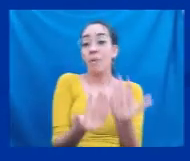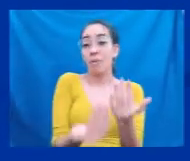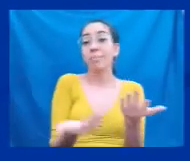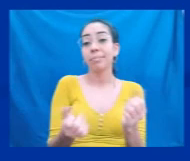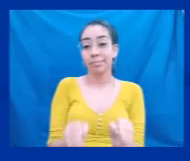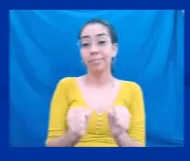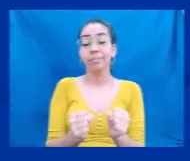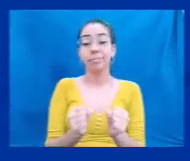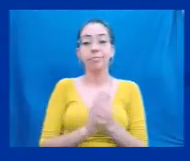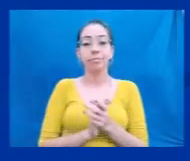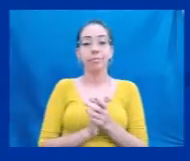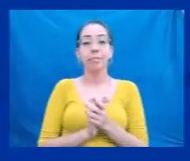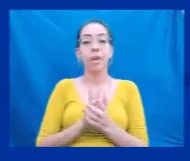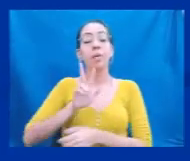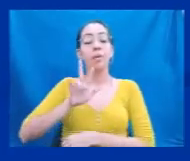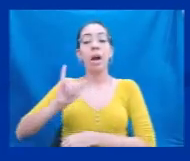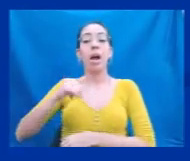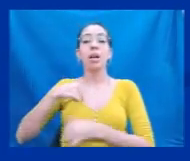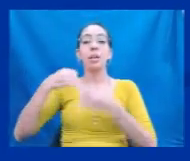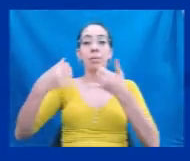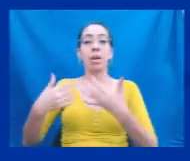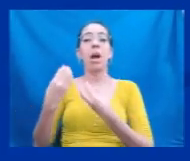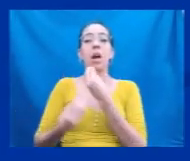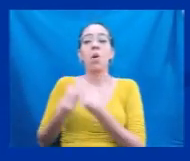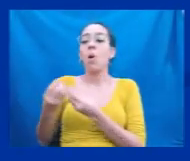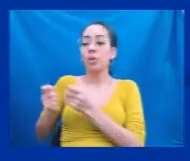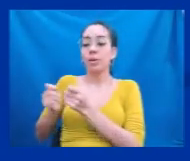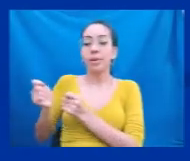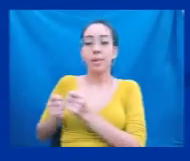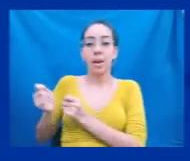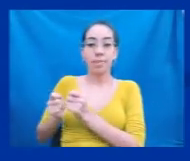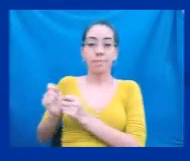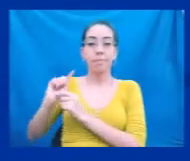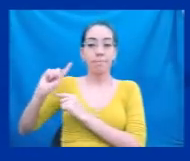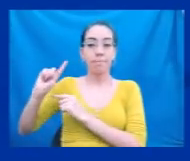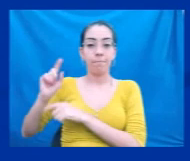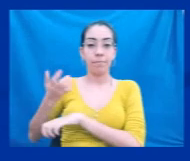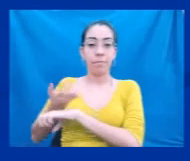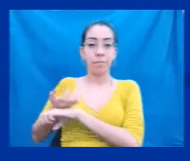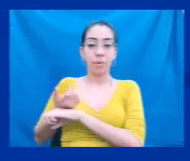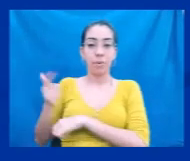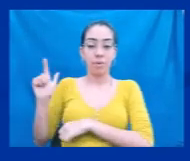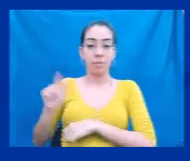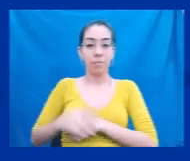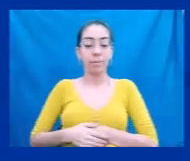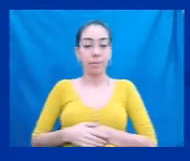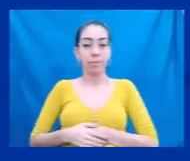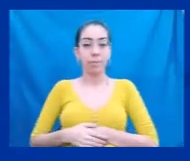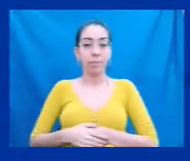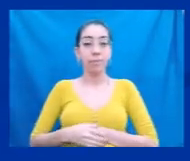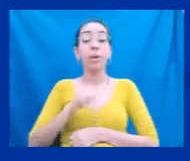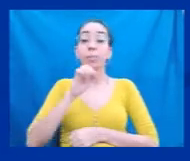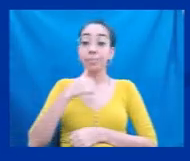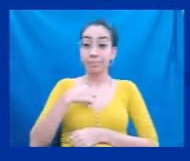comento na aula de gerenciamento de resíduos. Então, algo, gente, que eu já chamo a atenção se eu tenho produtos químicos dentro